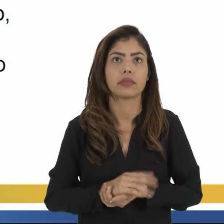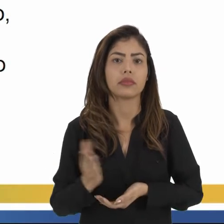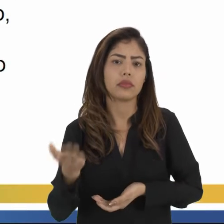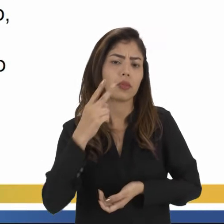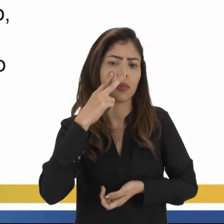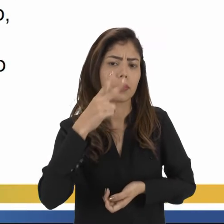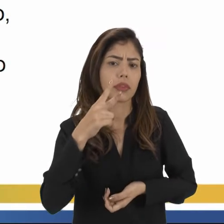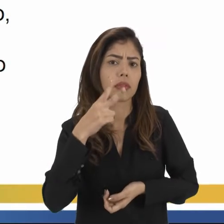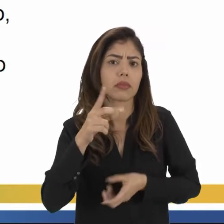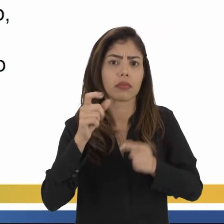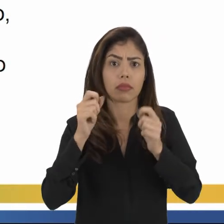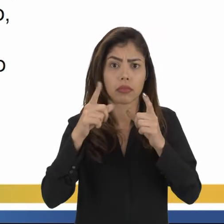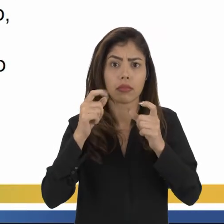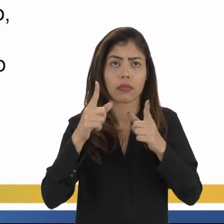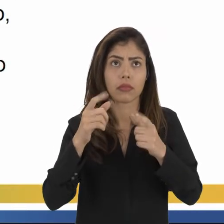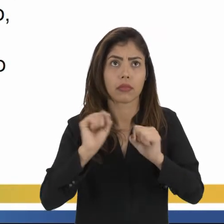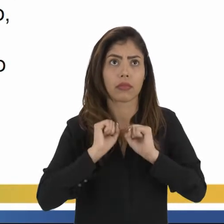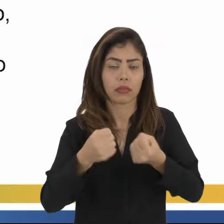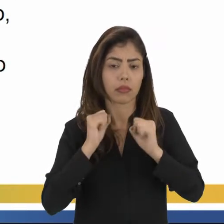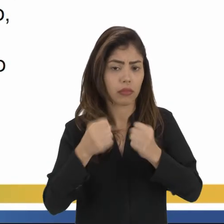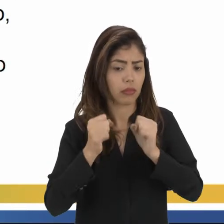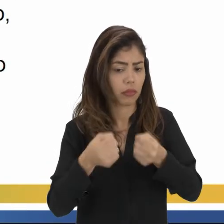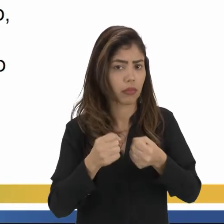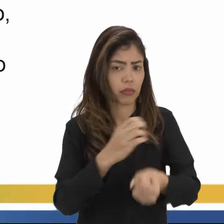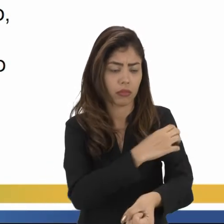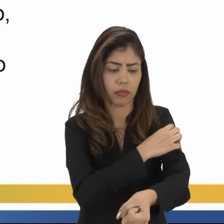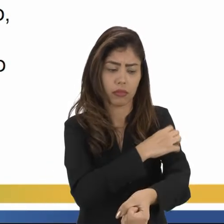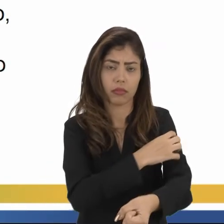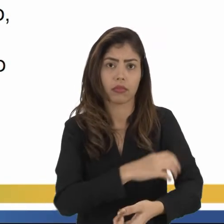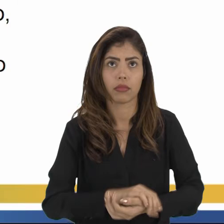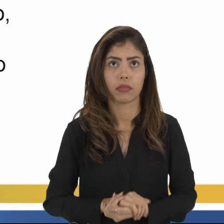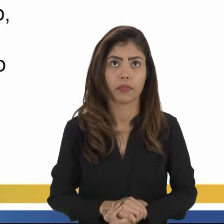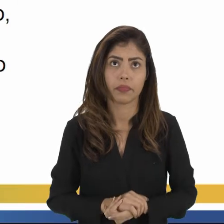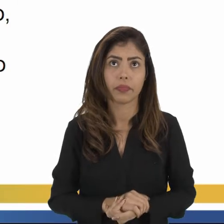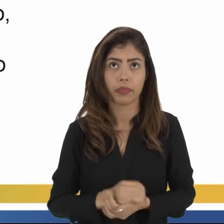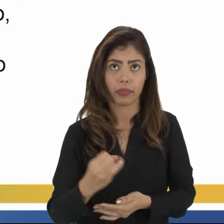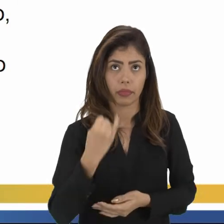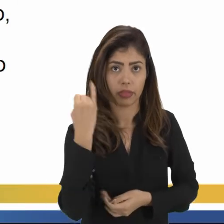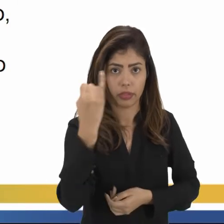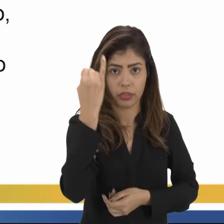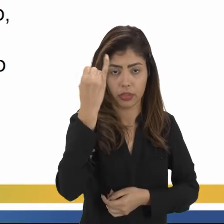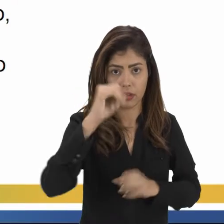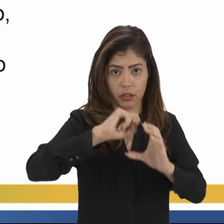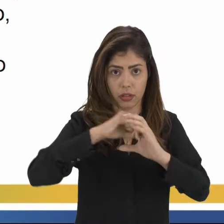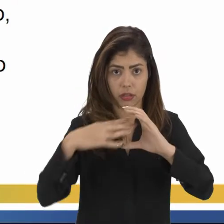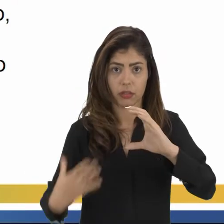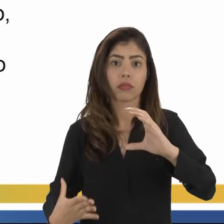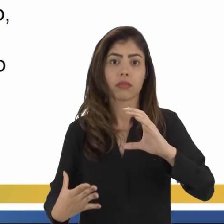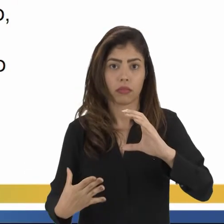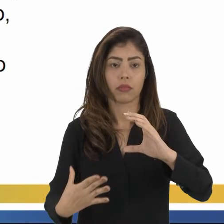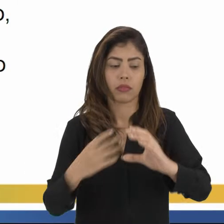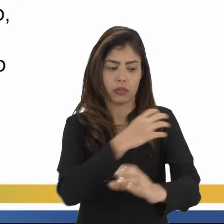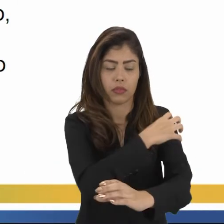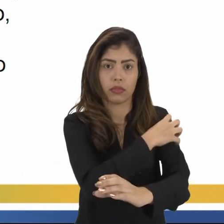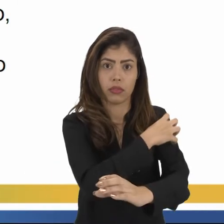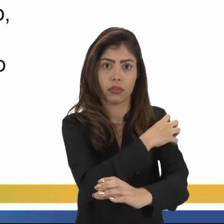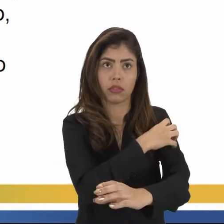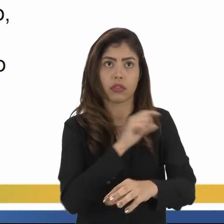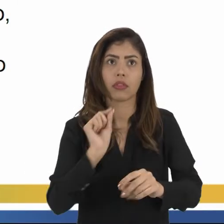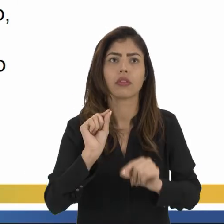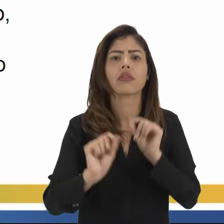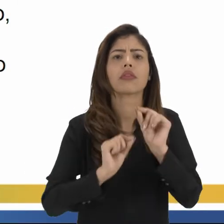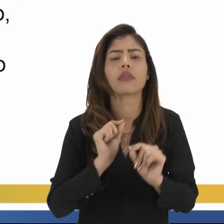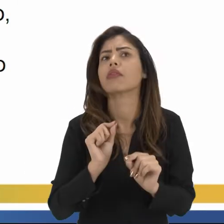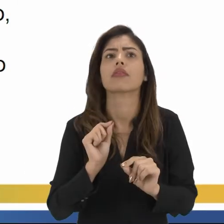Vamos observar um pouco sobre o trabalho muscular. A principal característica dos músculos é